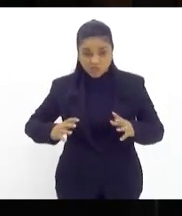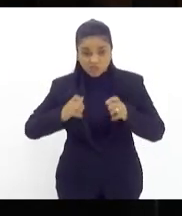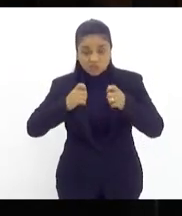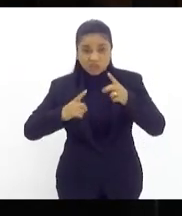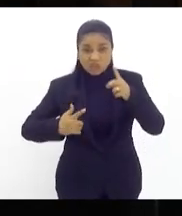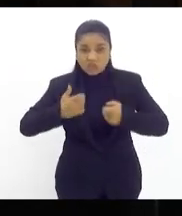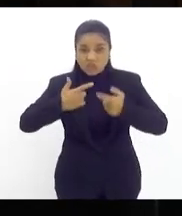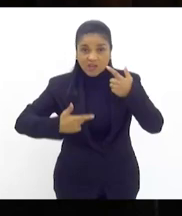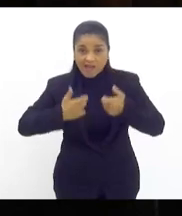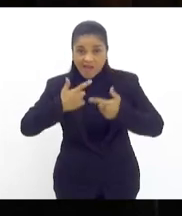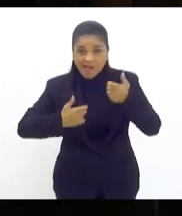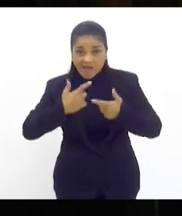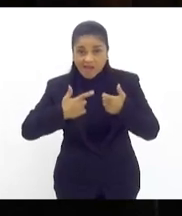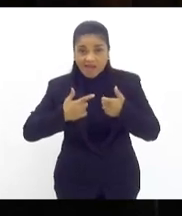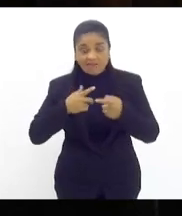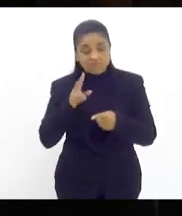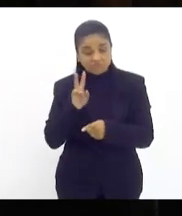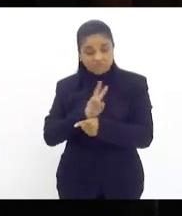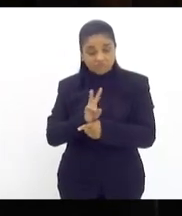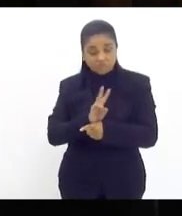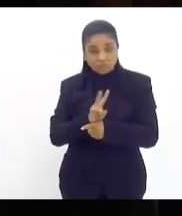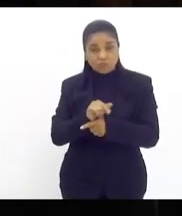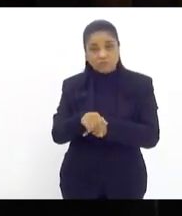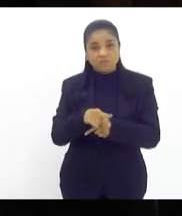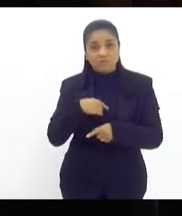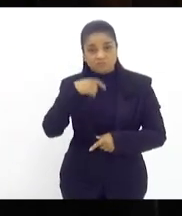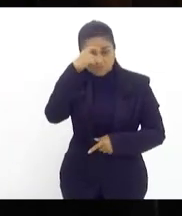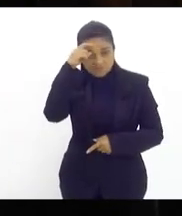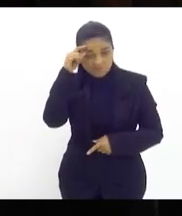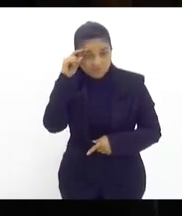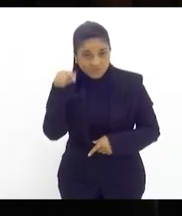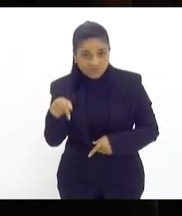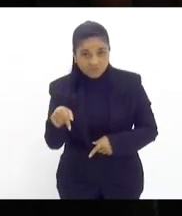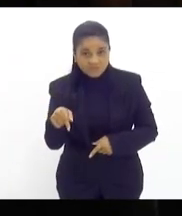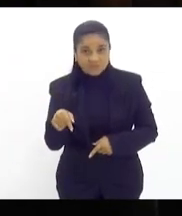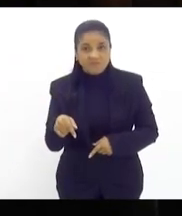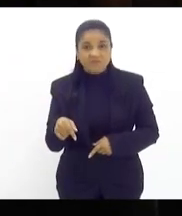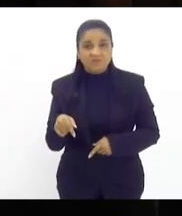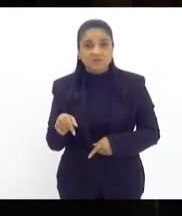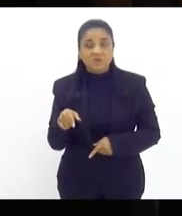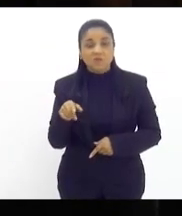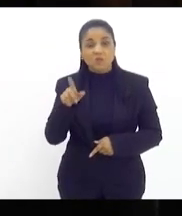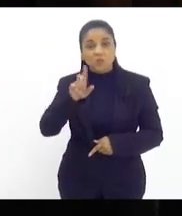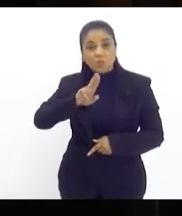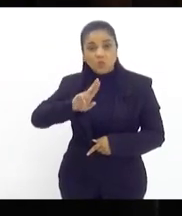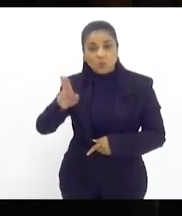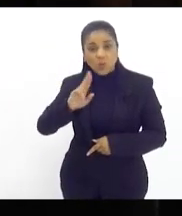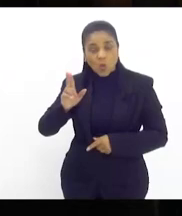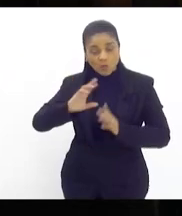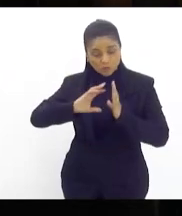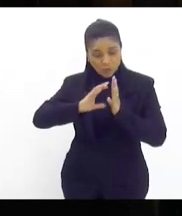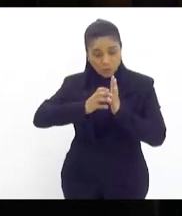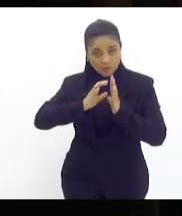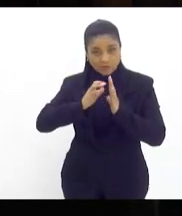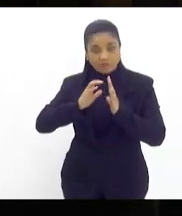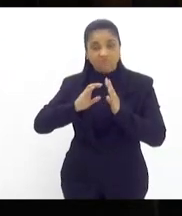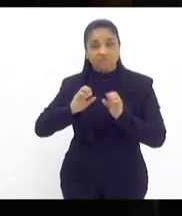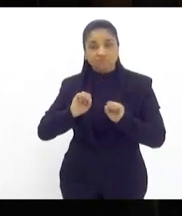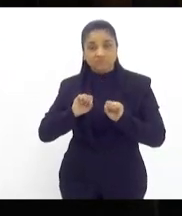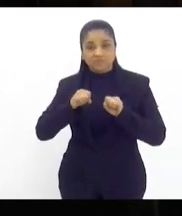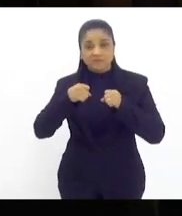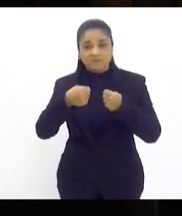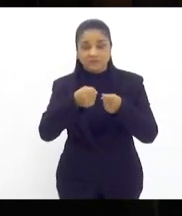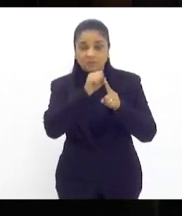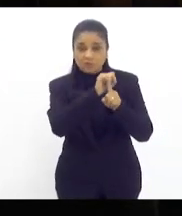segurança ora a hipocrisia deles que tem a incongruência até no nome do partido que defende o socialismo e a liberdade